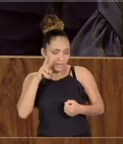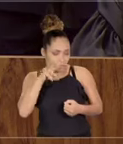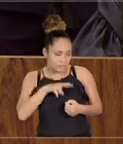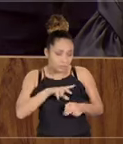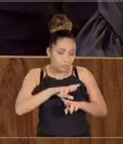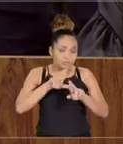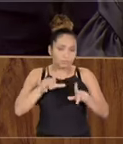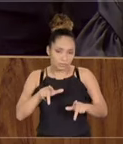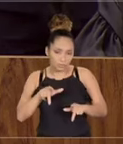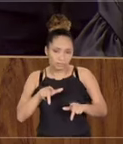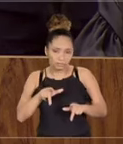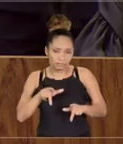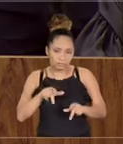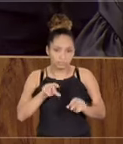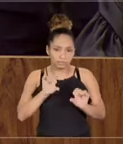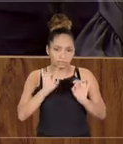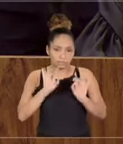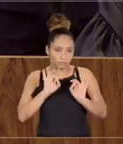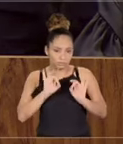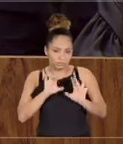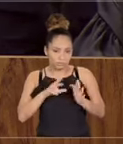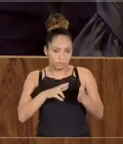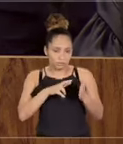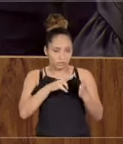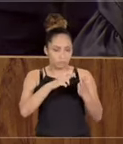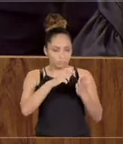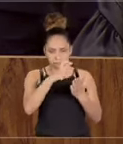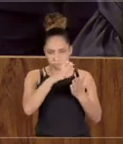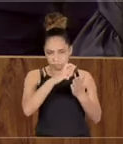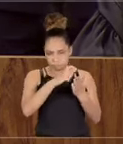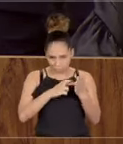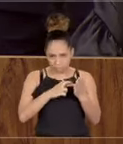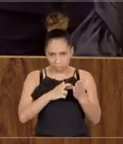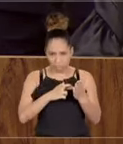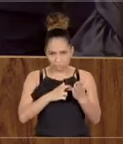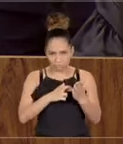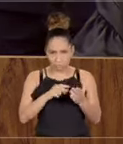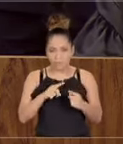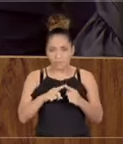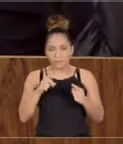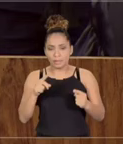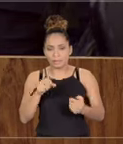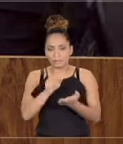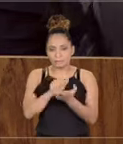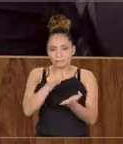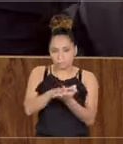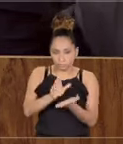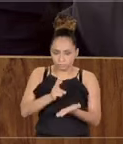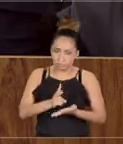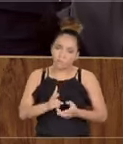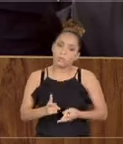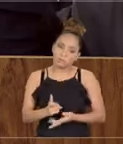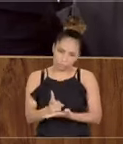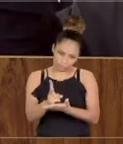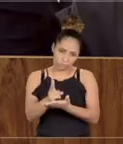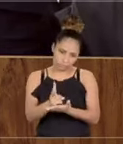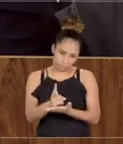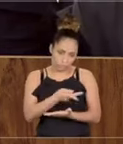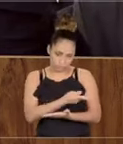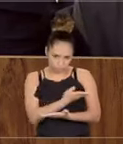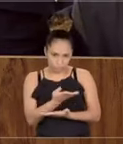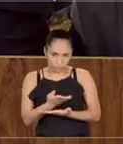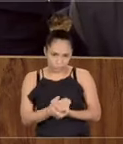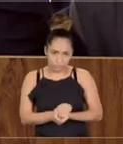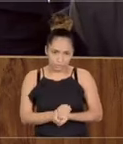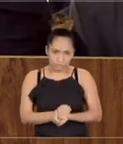esse pequeno reparo que eu faço em relação ao voto do relator, mas mantenho a multa em relação aos demais e... Diante